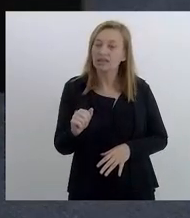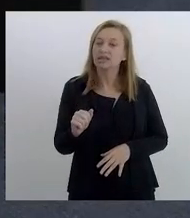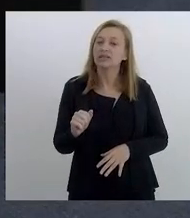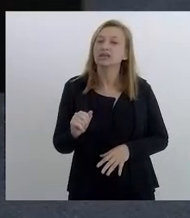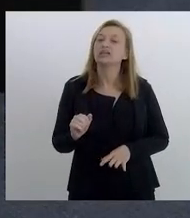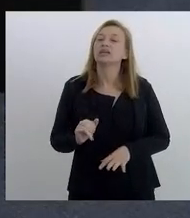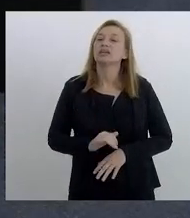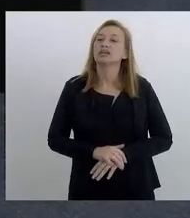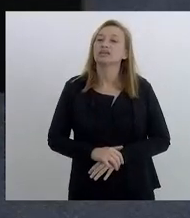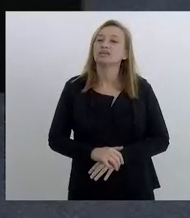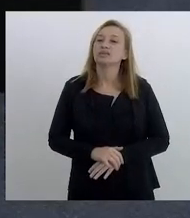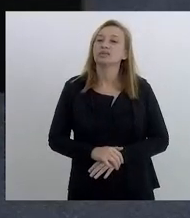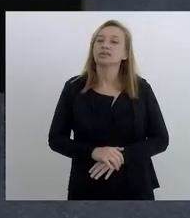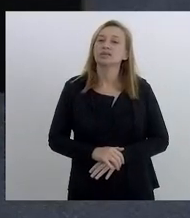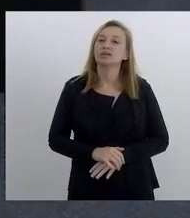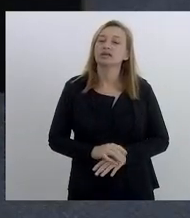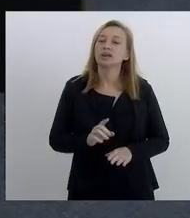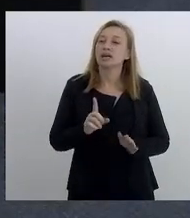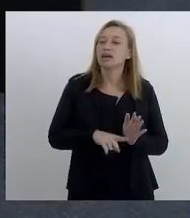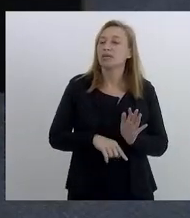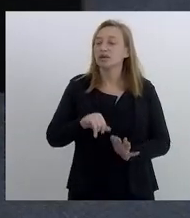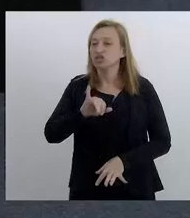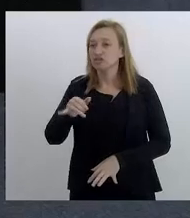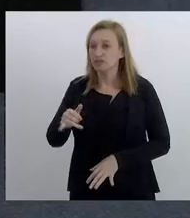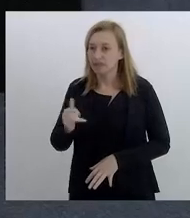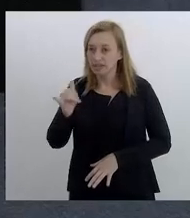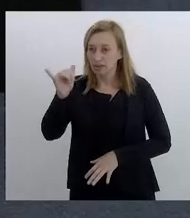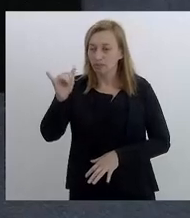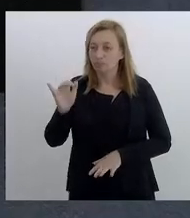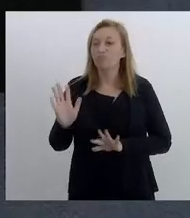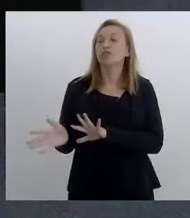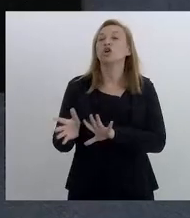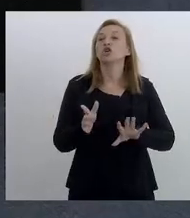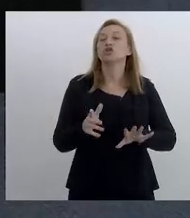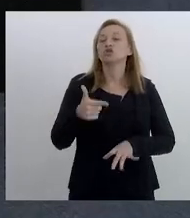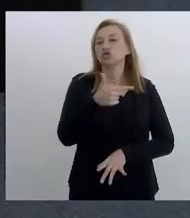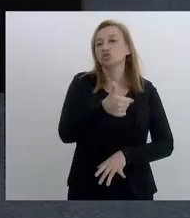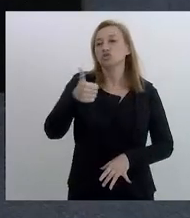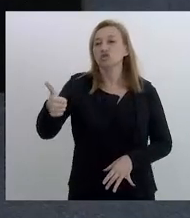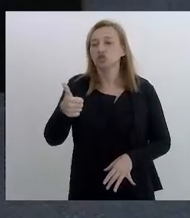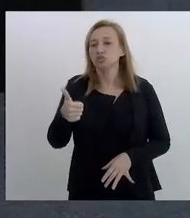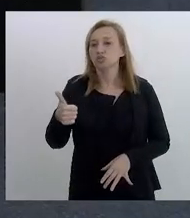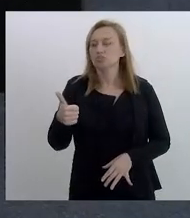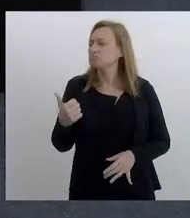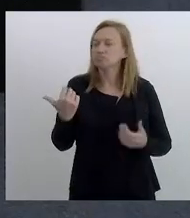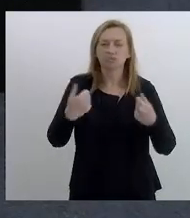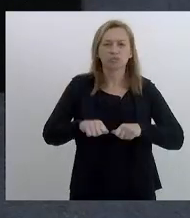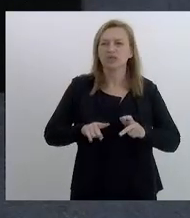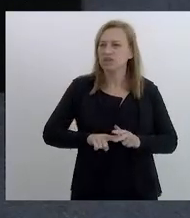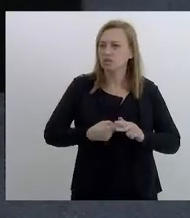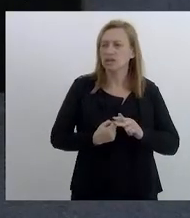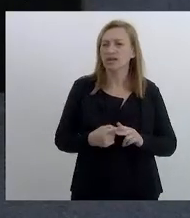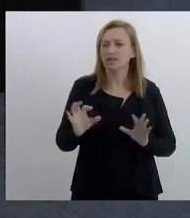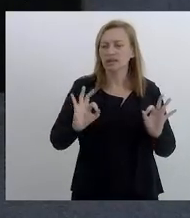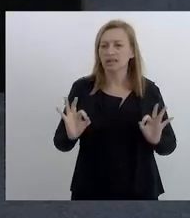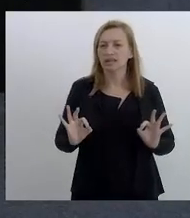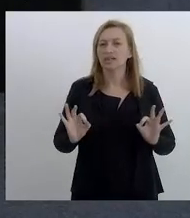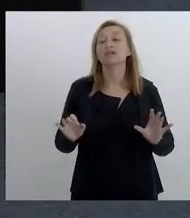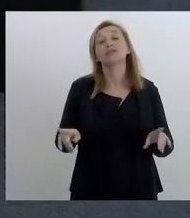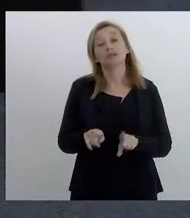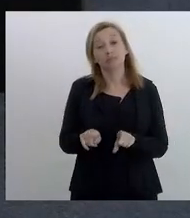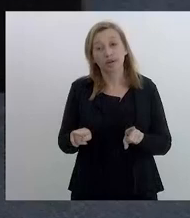inflacionário, é abaixo que a inflação real. E 2021 não precisa fazer essas correções. Além do